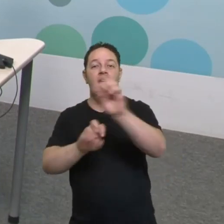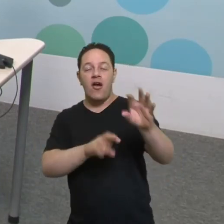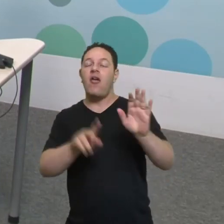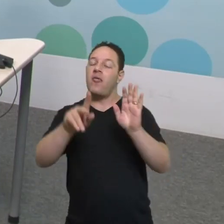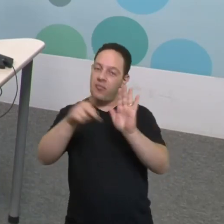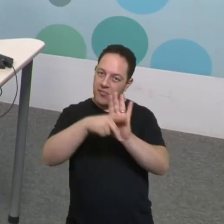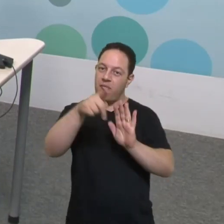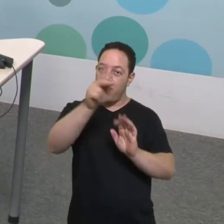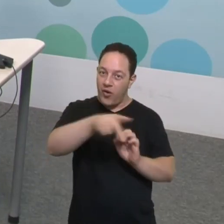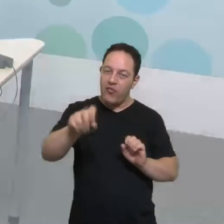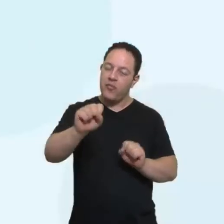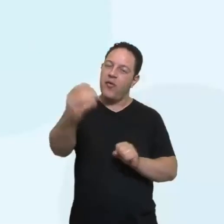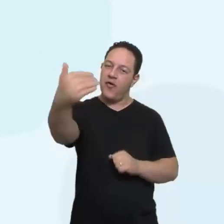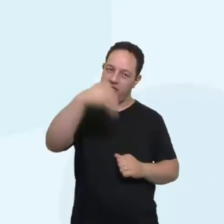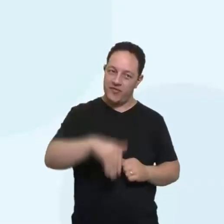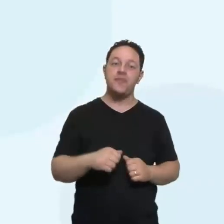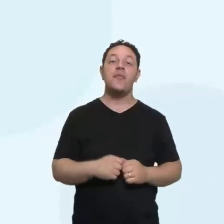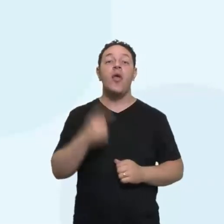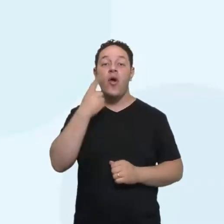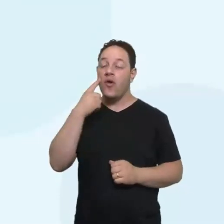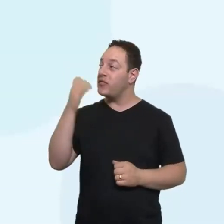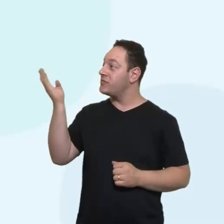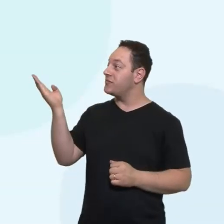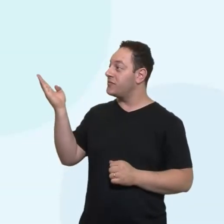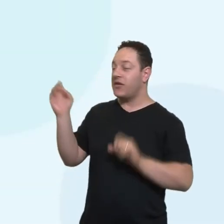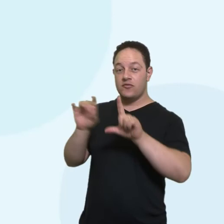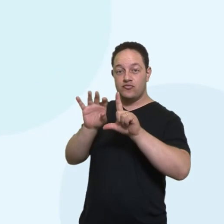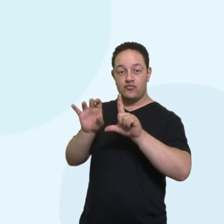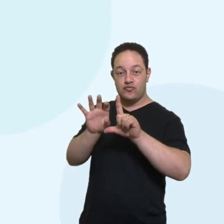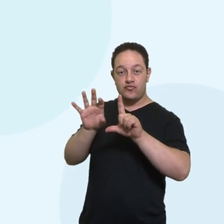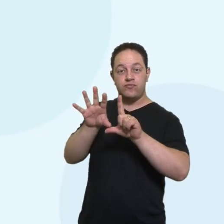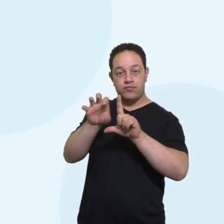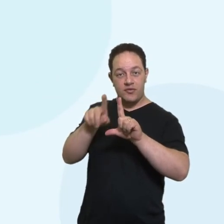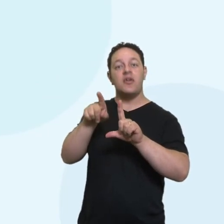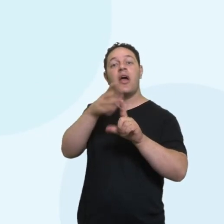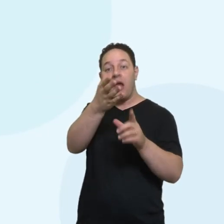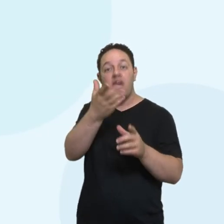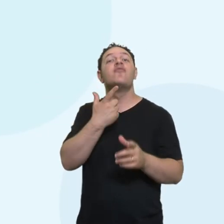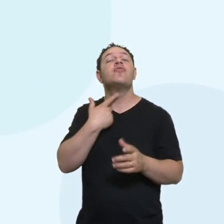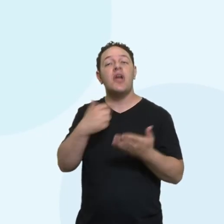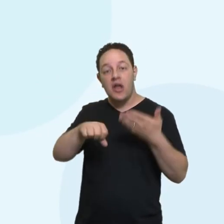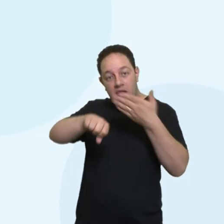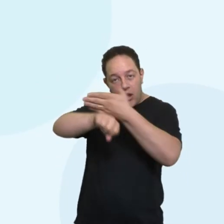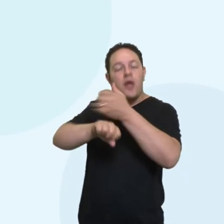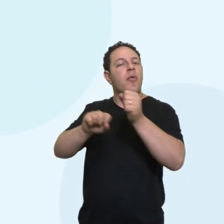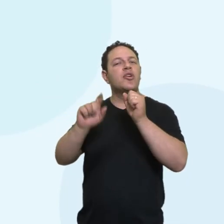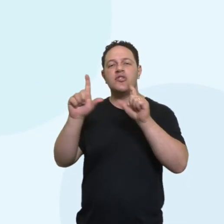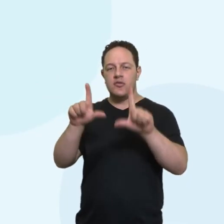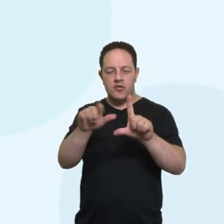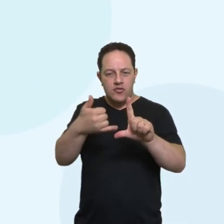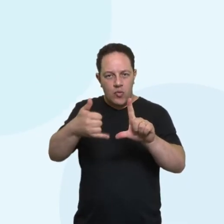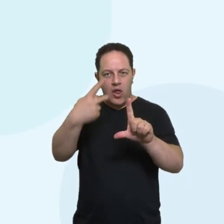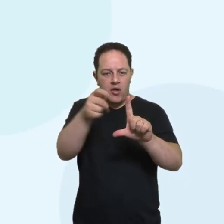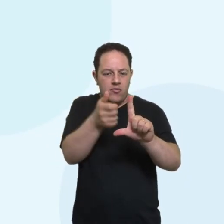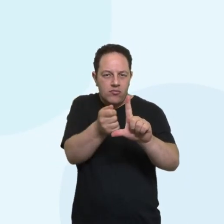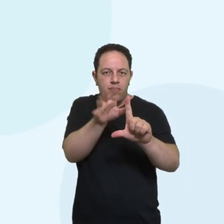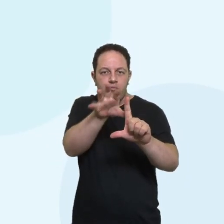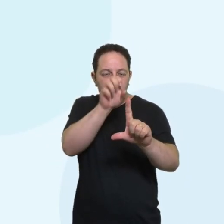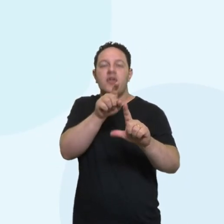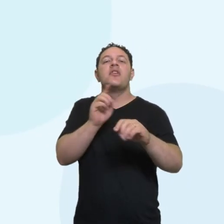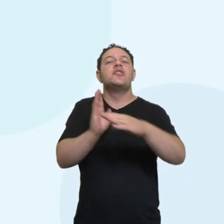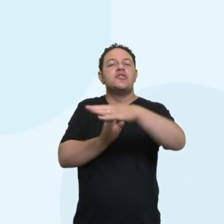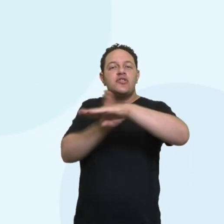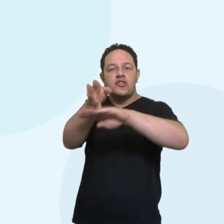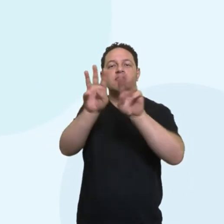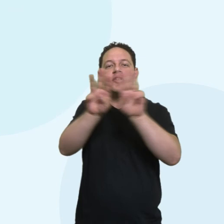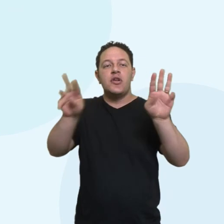agora também vocês podem visualizar e um QR code para aqueles que quiserem acessar já vai direto para o link de acesso inscrição do Banco